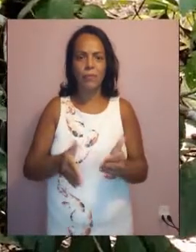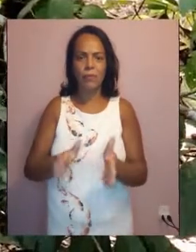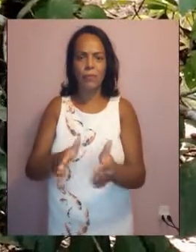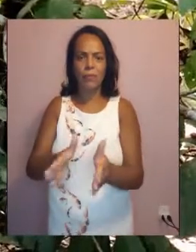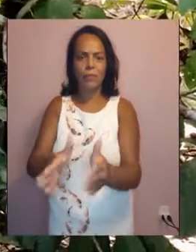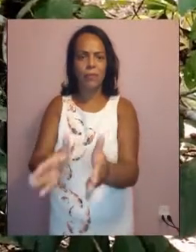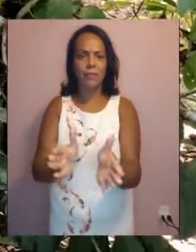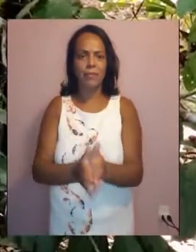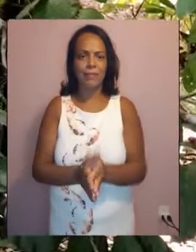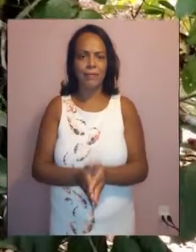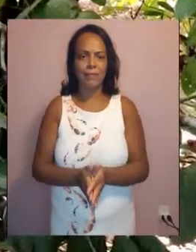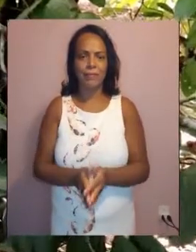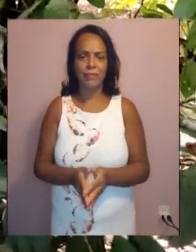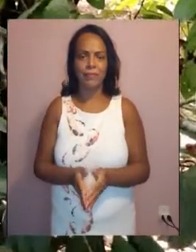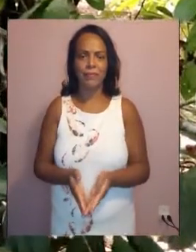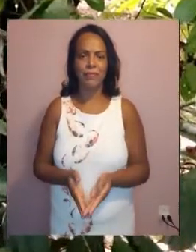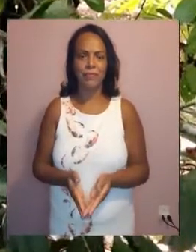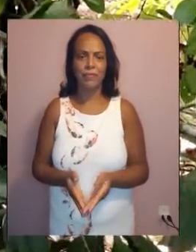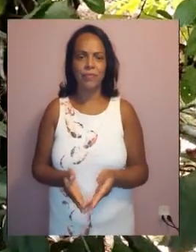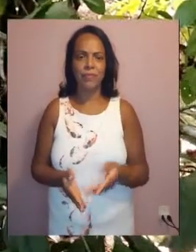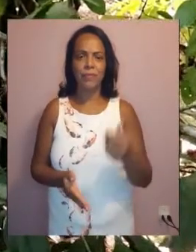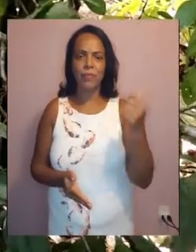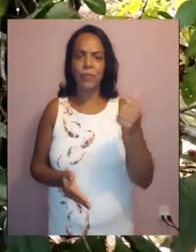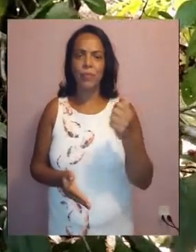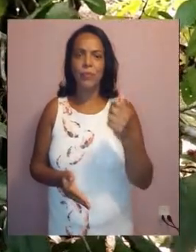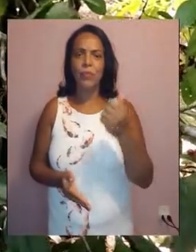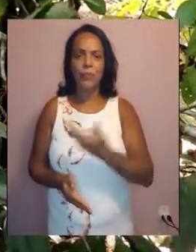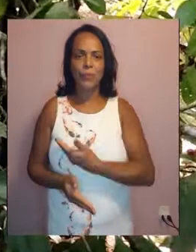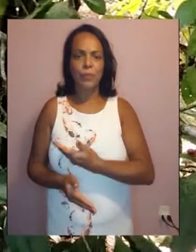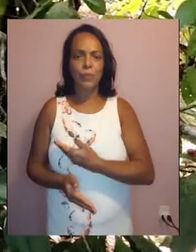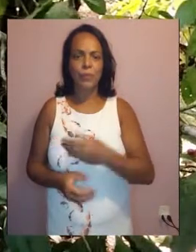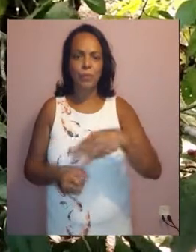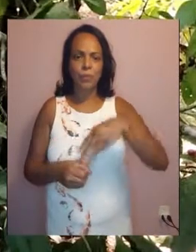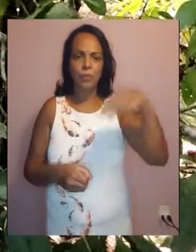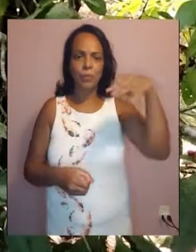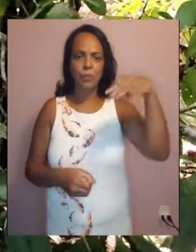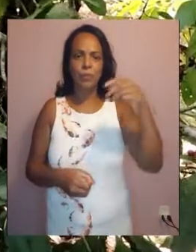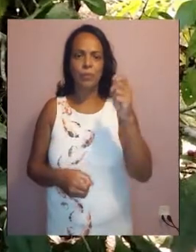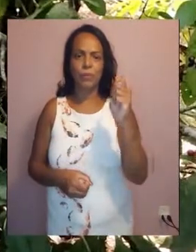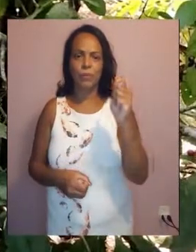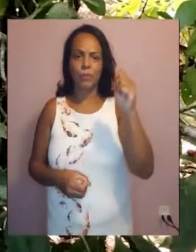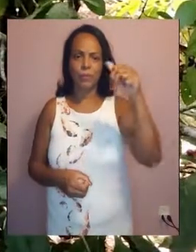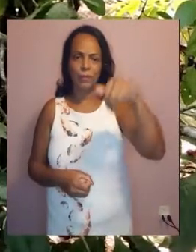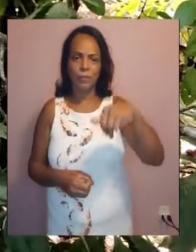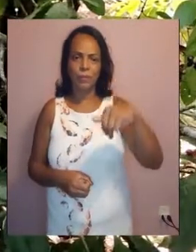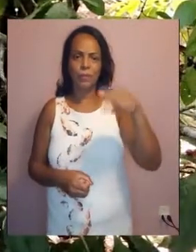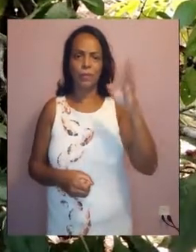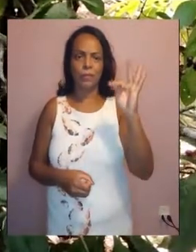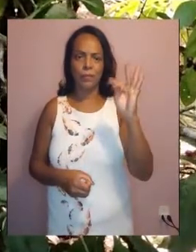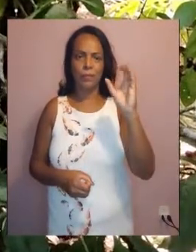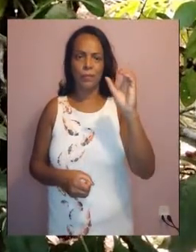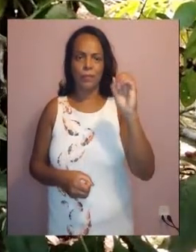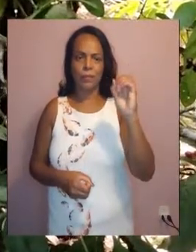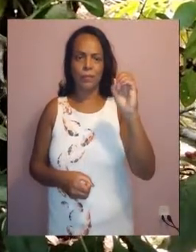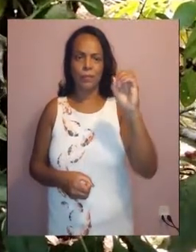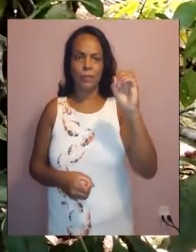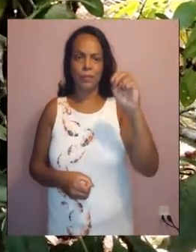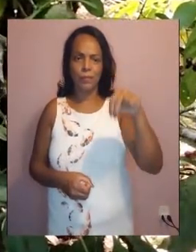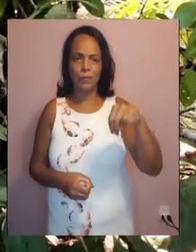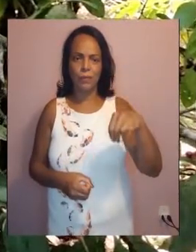o Antônio Costa ele trabalhava assim, como regatão, comercializando nos